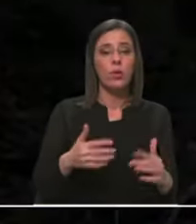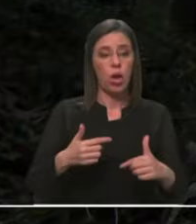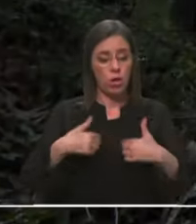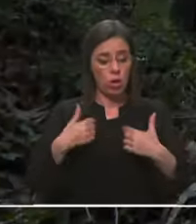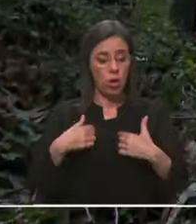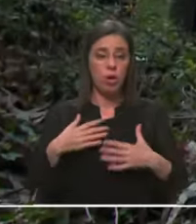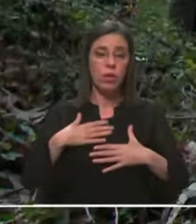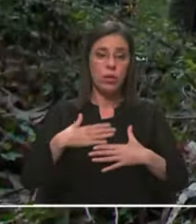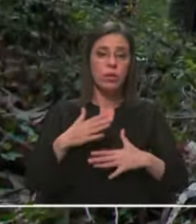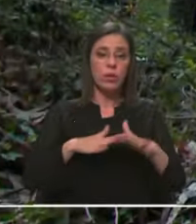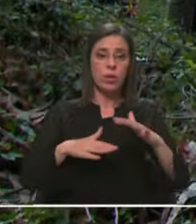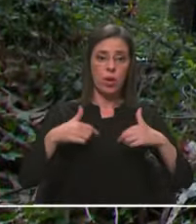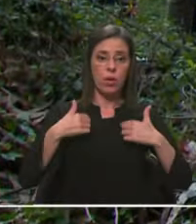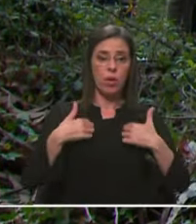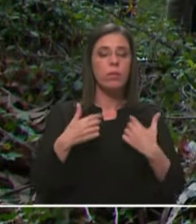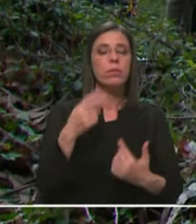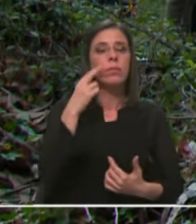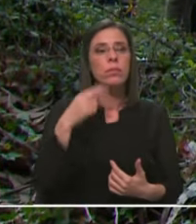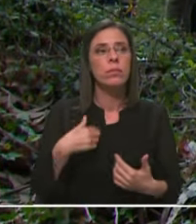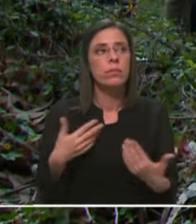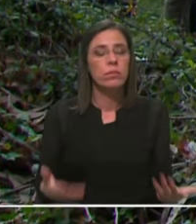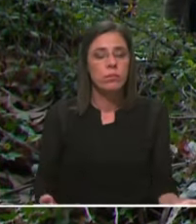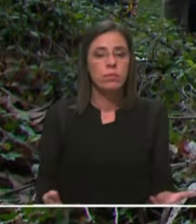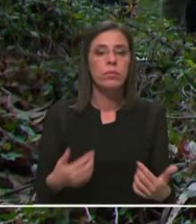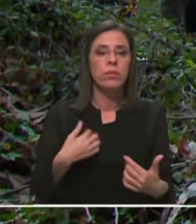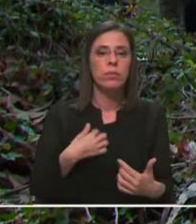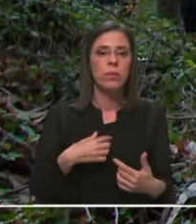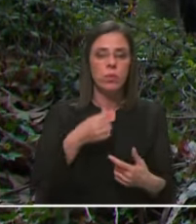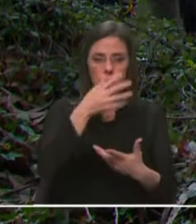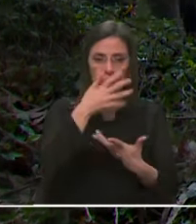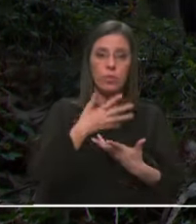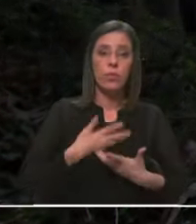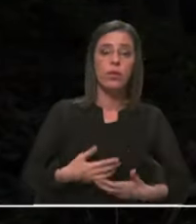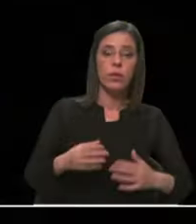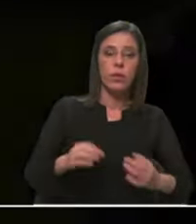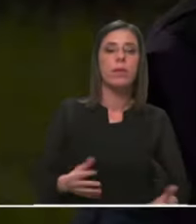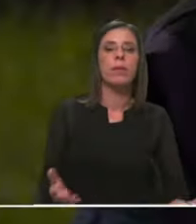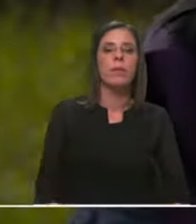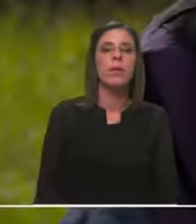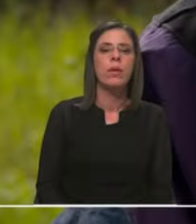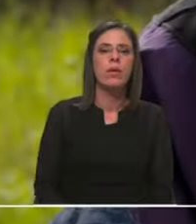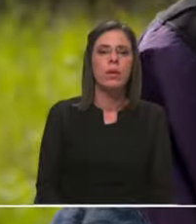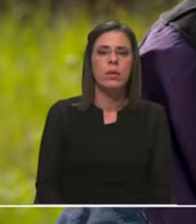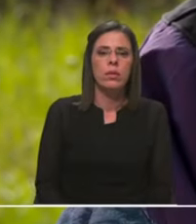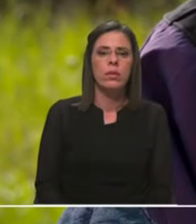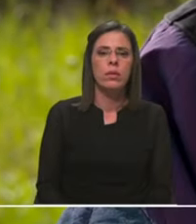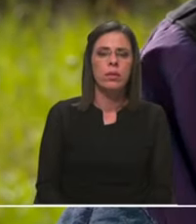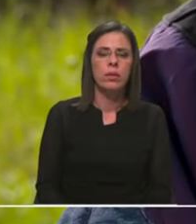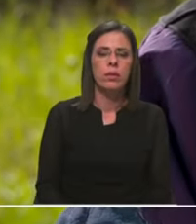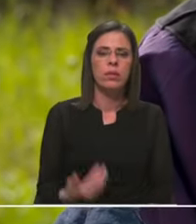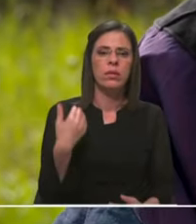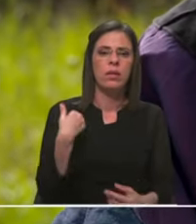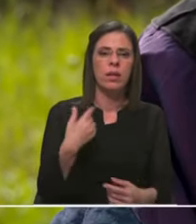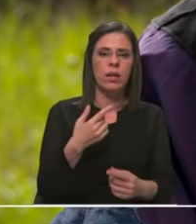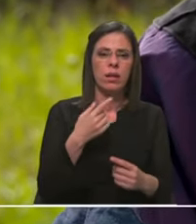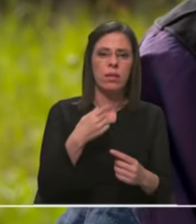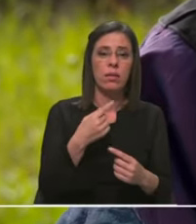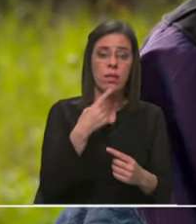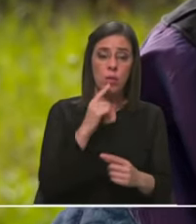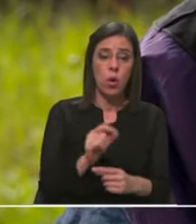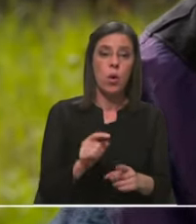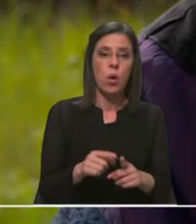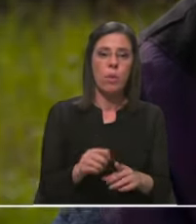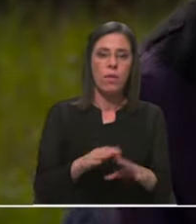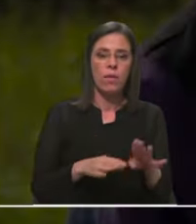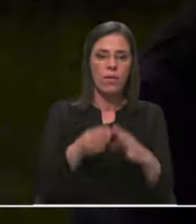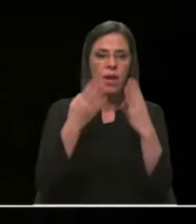conta quem me viu agora e veio eu estou muito embaixo muito emb baixo porque chamam e dão a car dão o nome eles